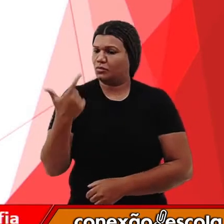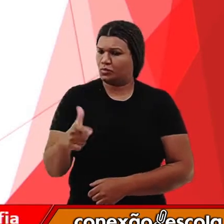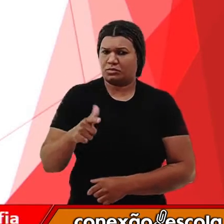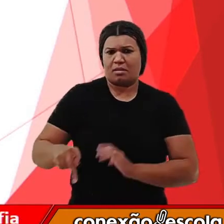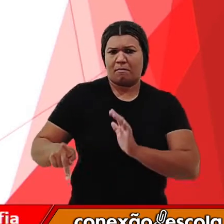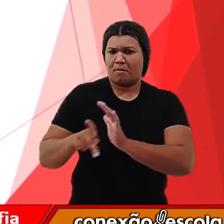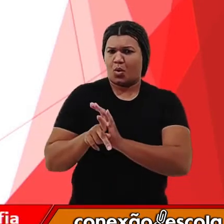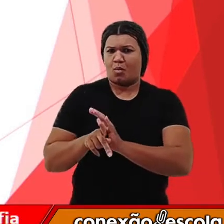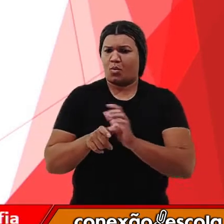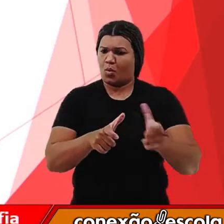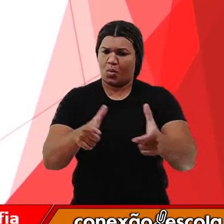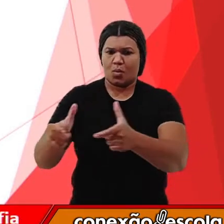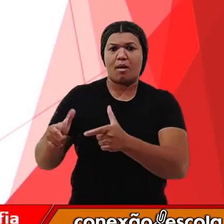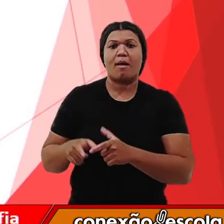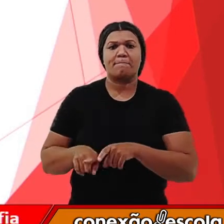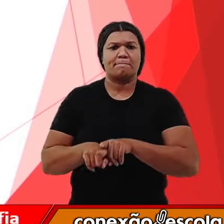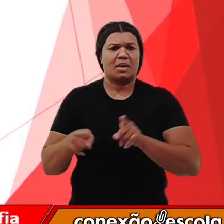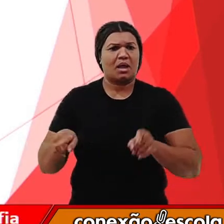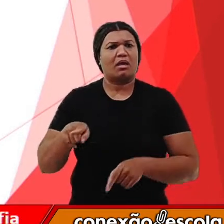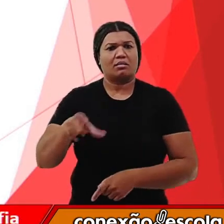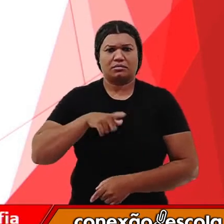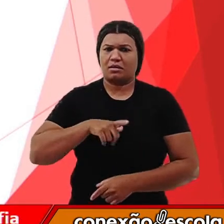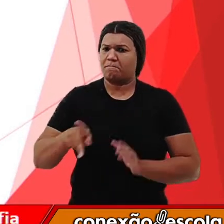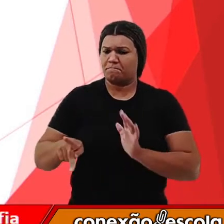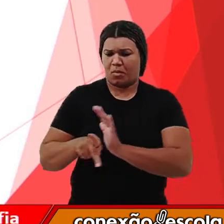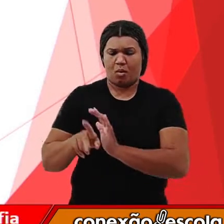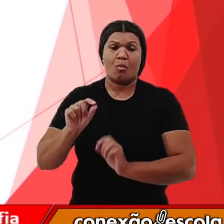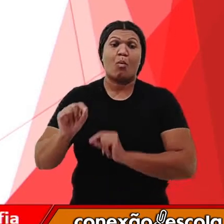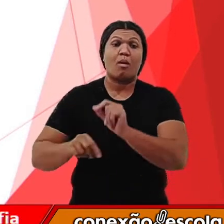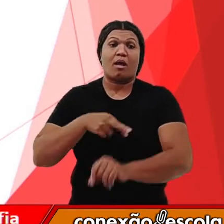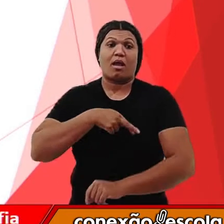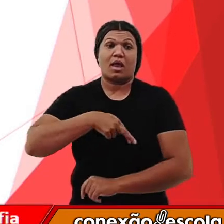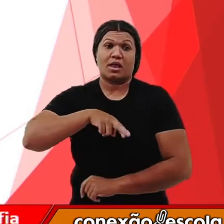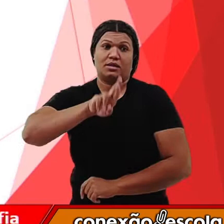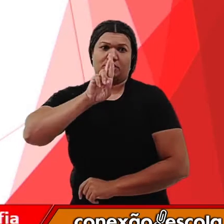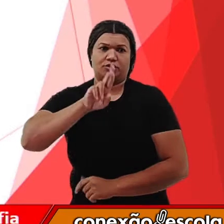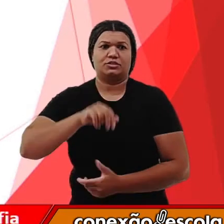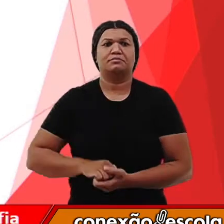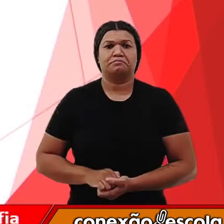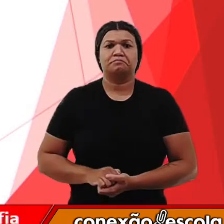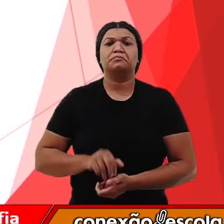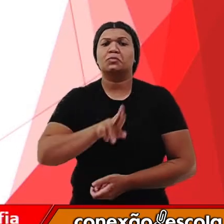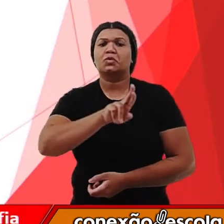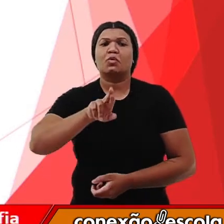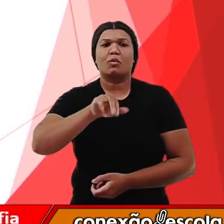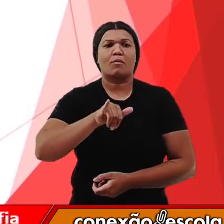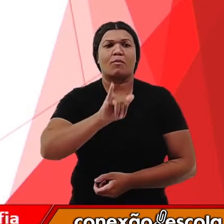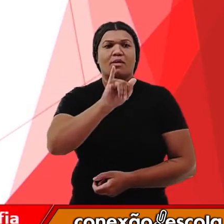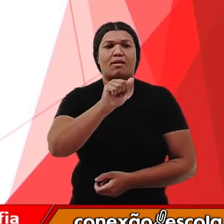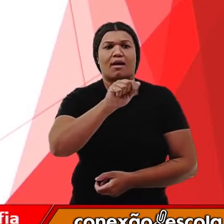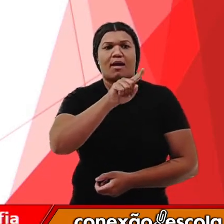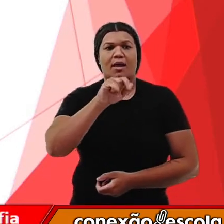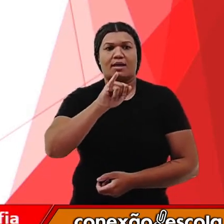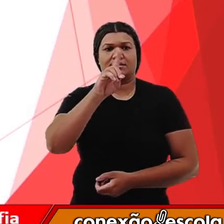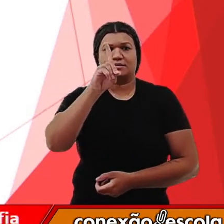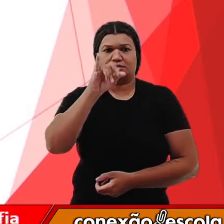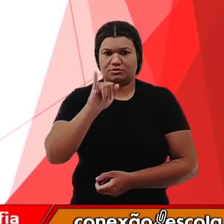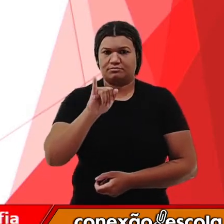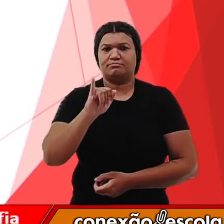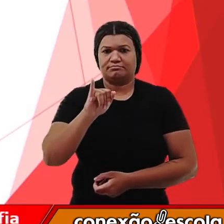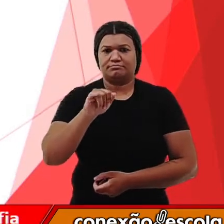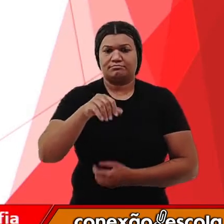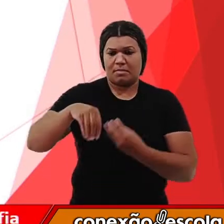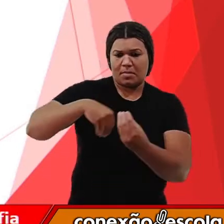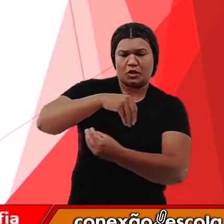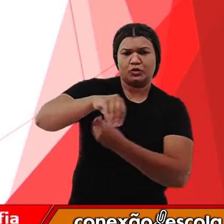Eles têm até mesmo a sua própria religião, o Yazidi, que mescla